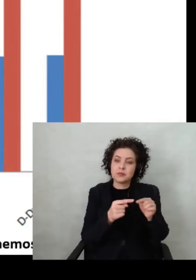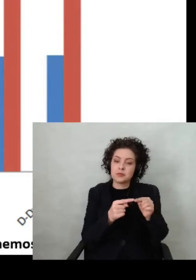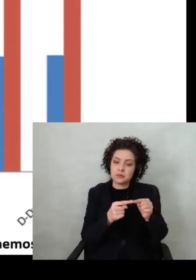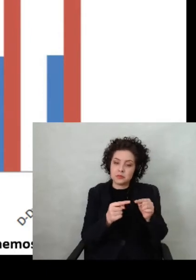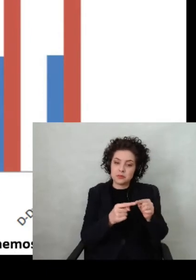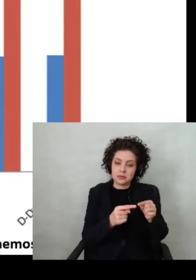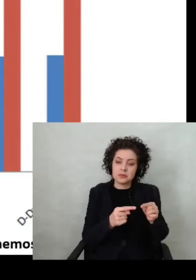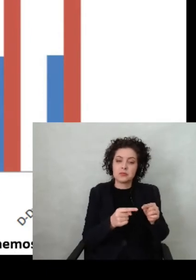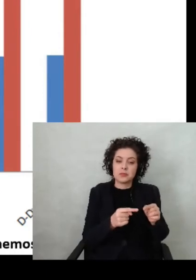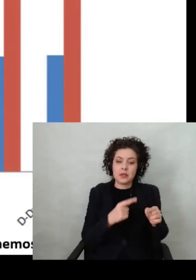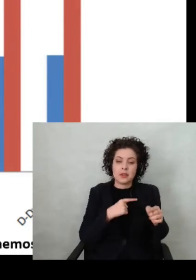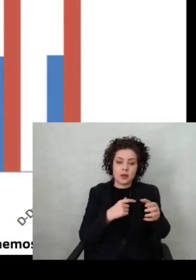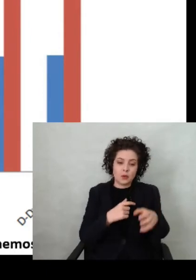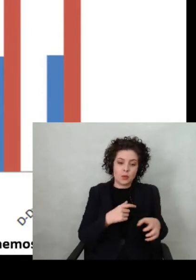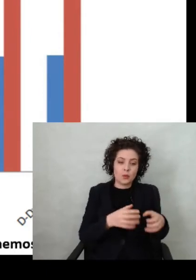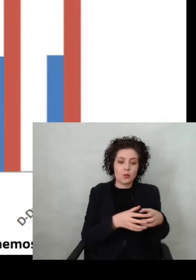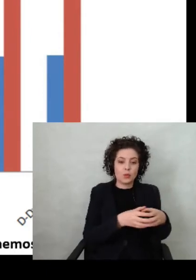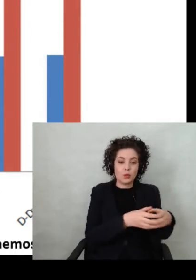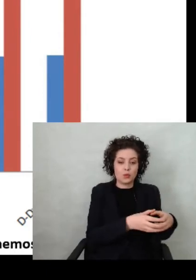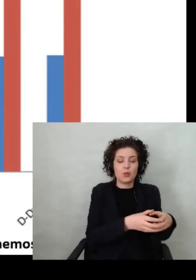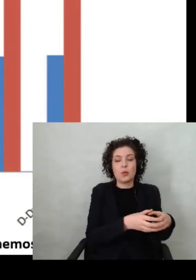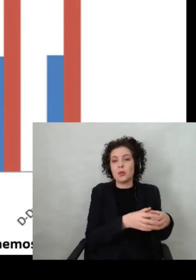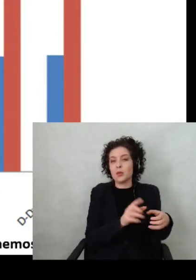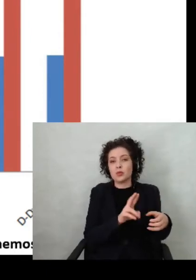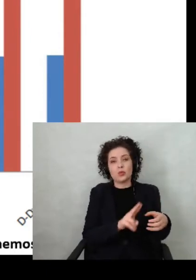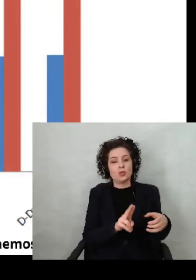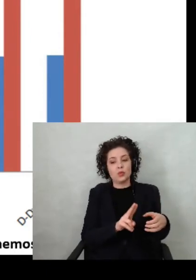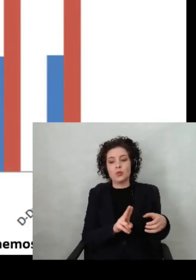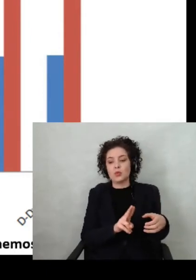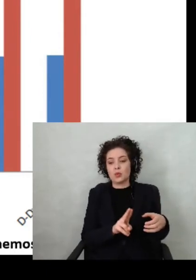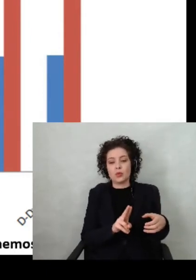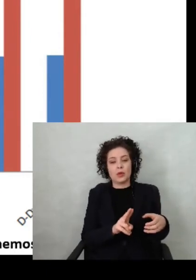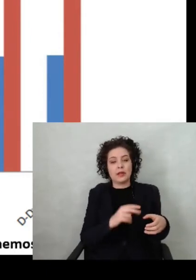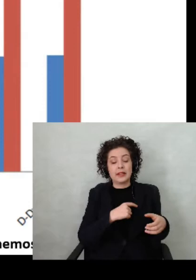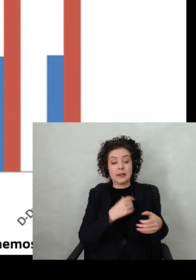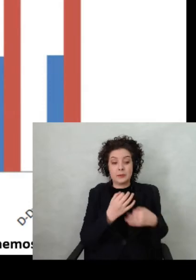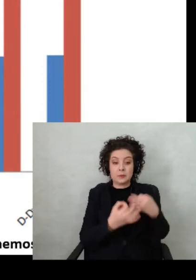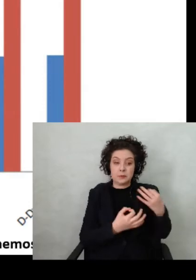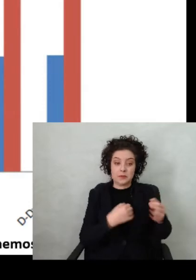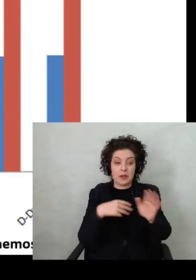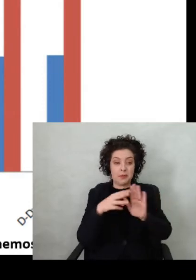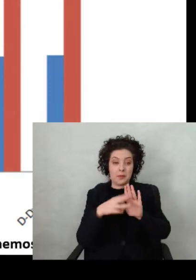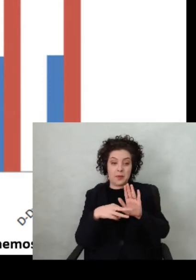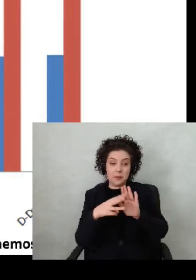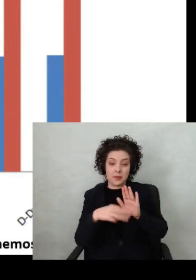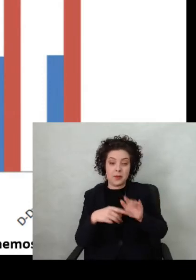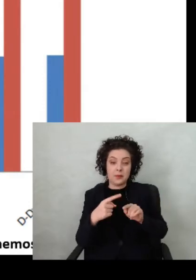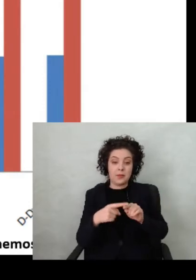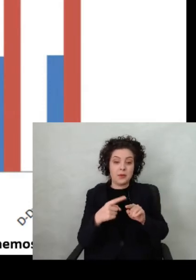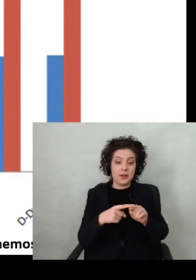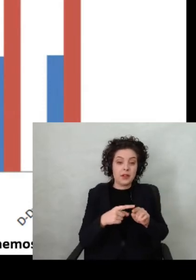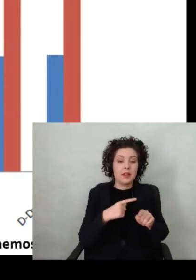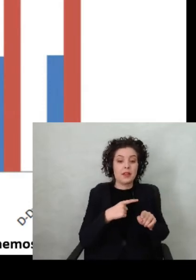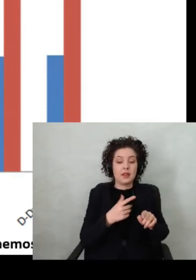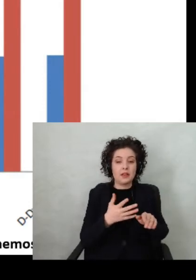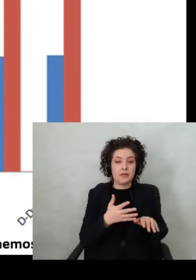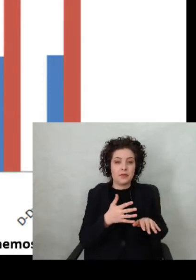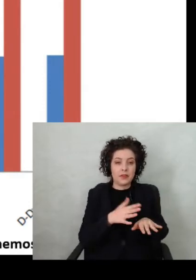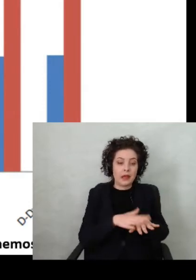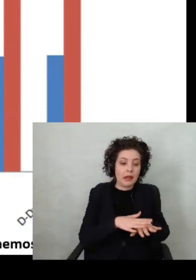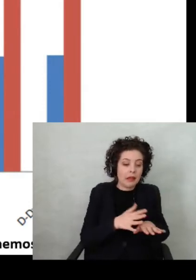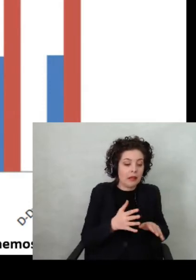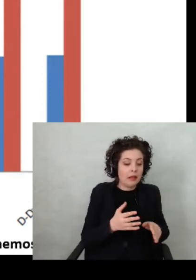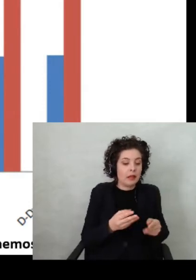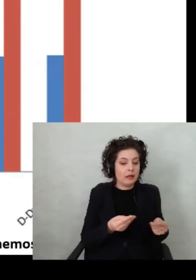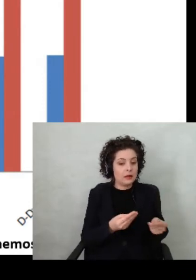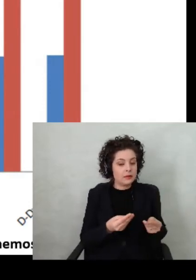usou. Foi uma análise retrospectiva. Tem muitas críticas metodológicas, porque tem viés de inclusão, e são situações